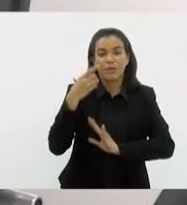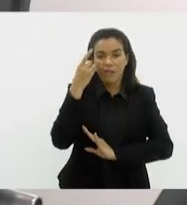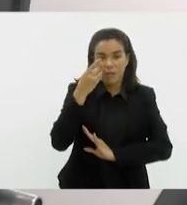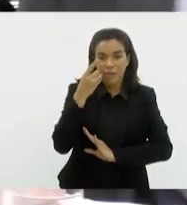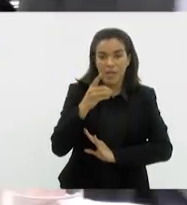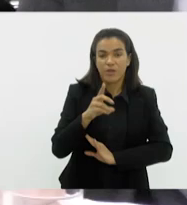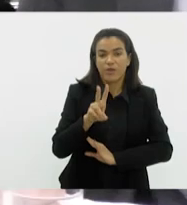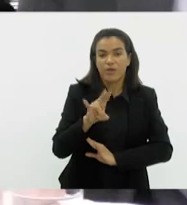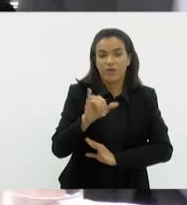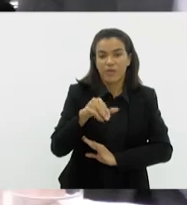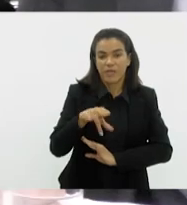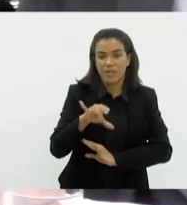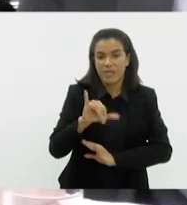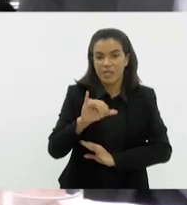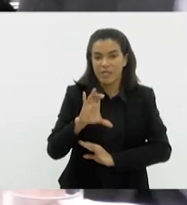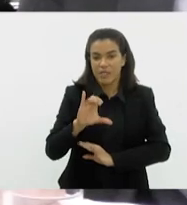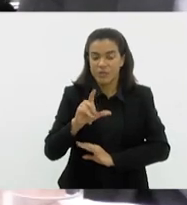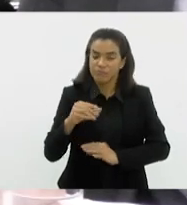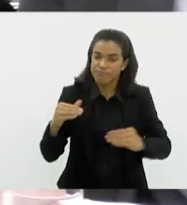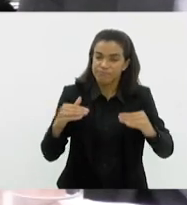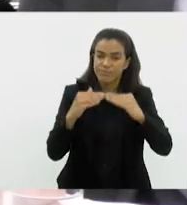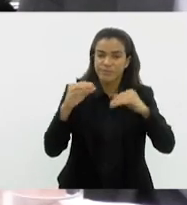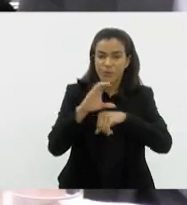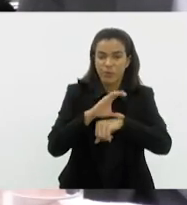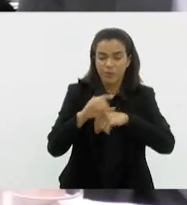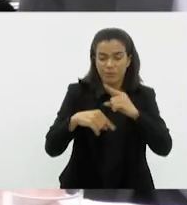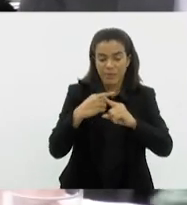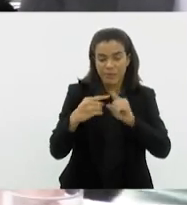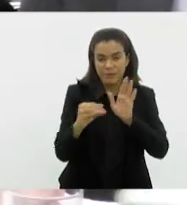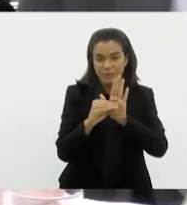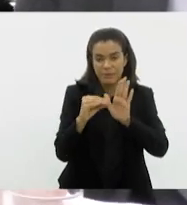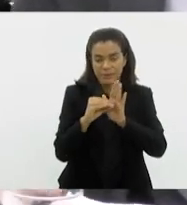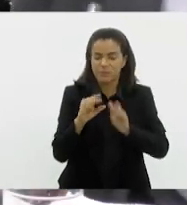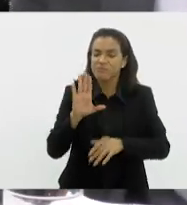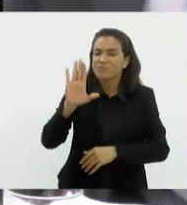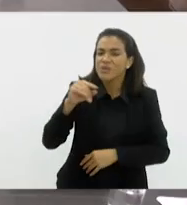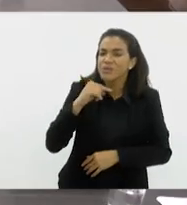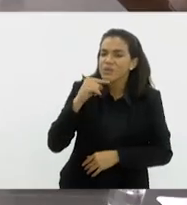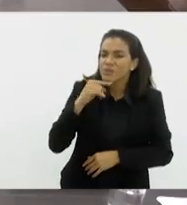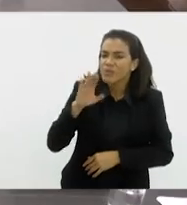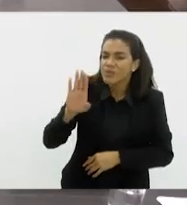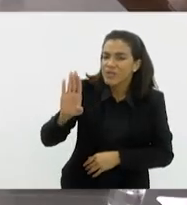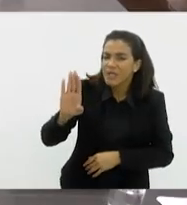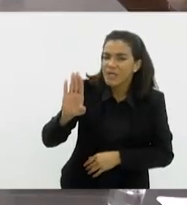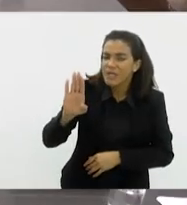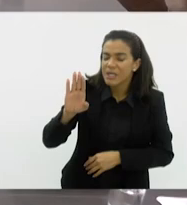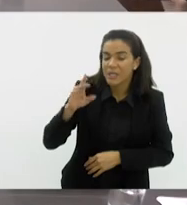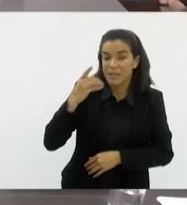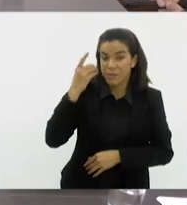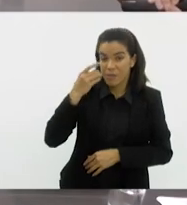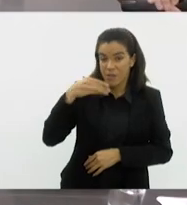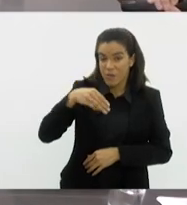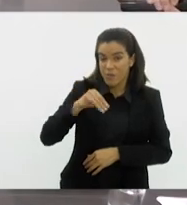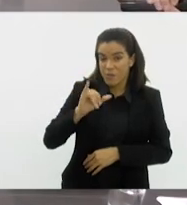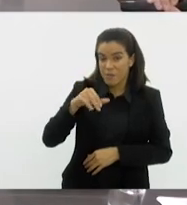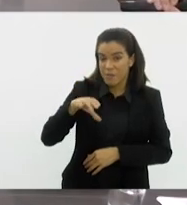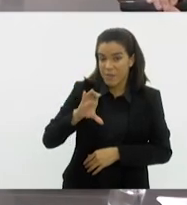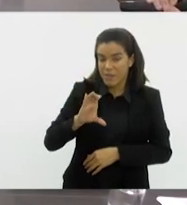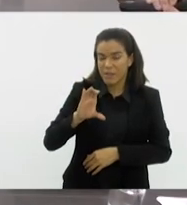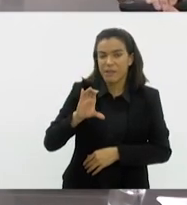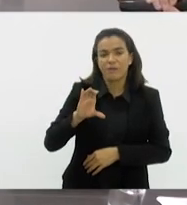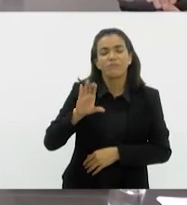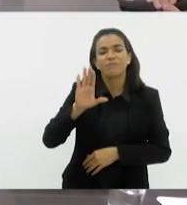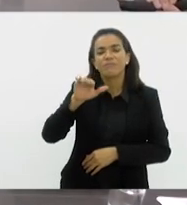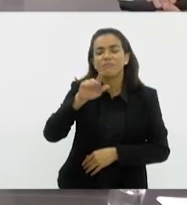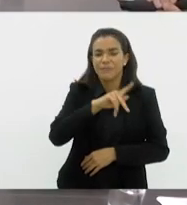Vinícius Cozzolino. Parecer pela constitucionalidade com a emenda. Só uma dúvida. Pois não. Presidente e autor.